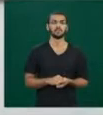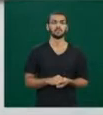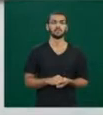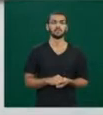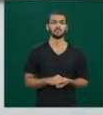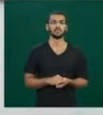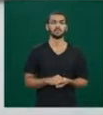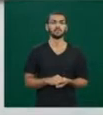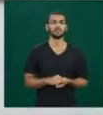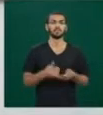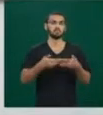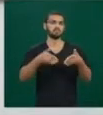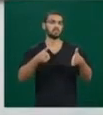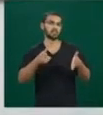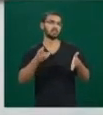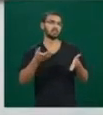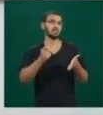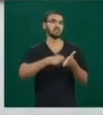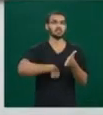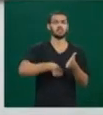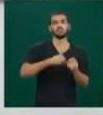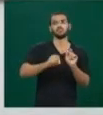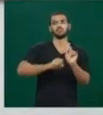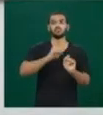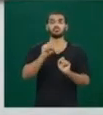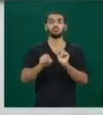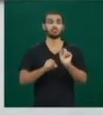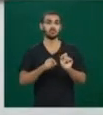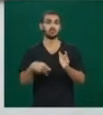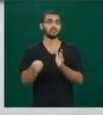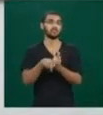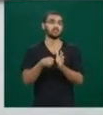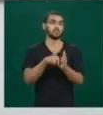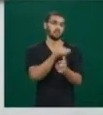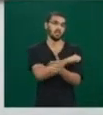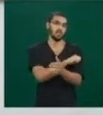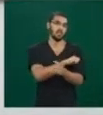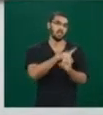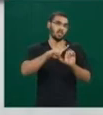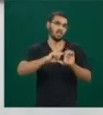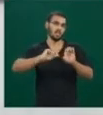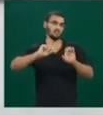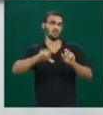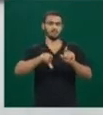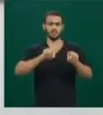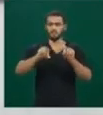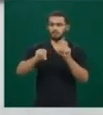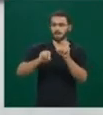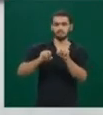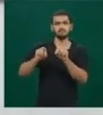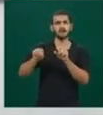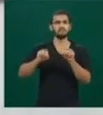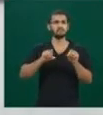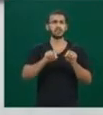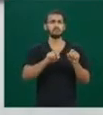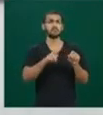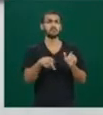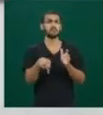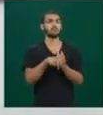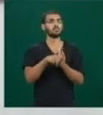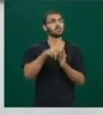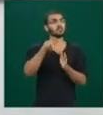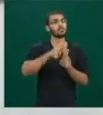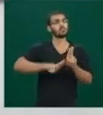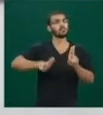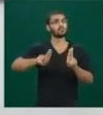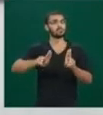Ainda estão abertas, mas só até o dia 22, agora, sexta-feira, as inscrições para a seleção de novos alunos da Escola de Educação Básica da